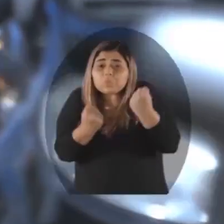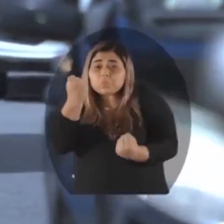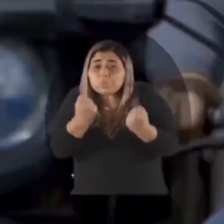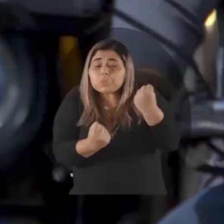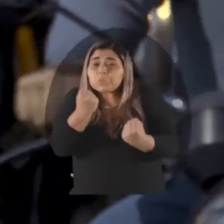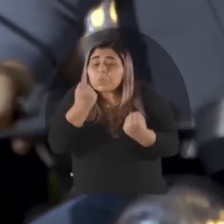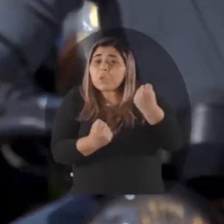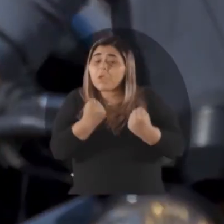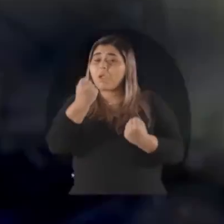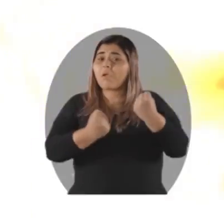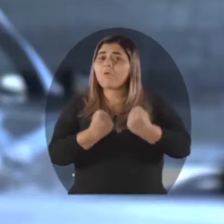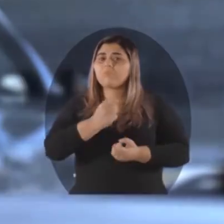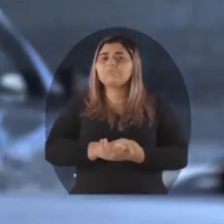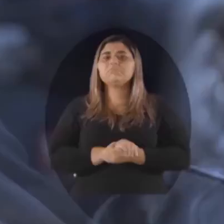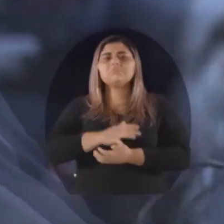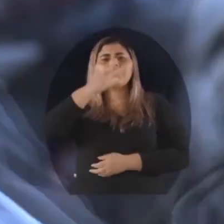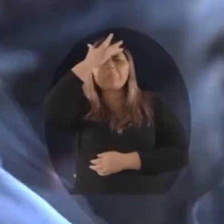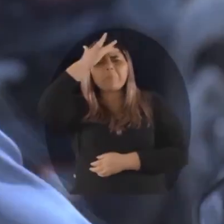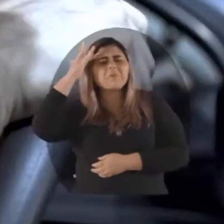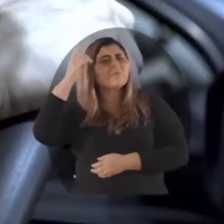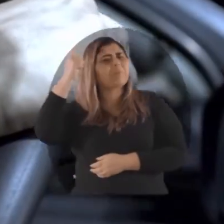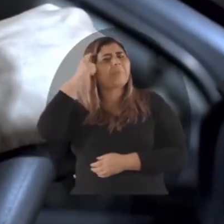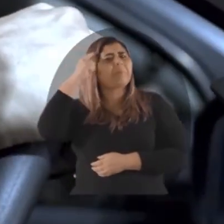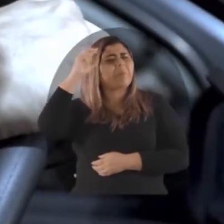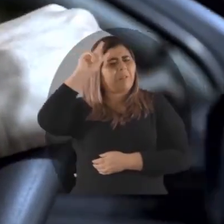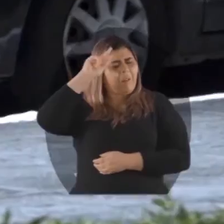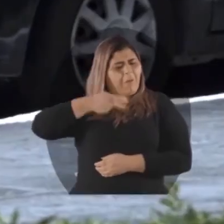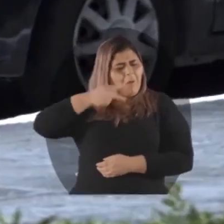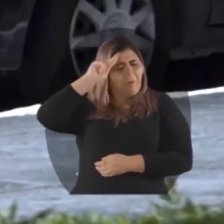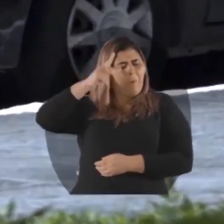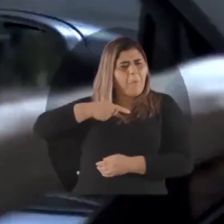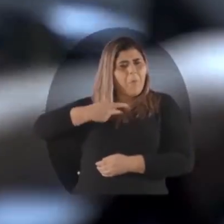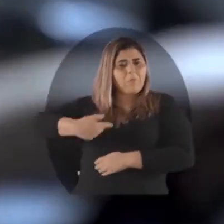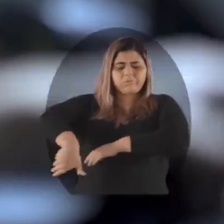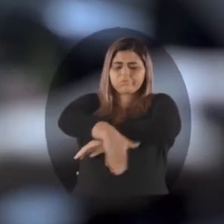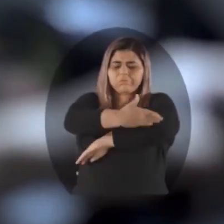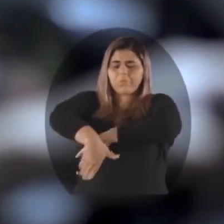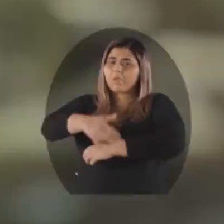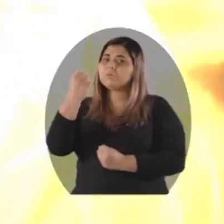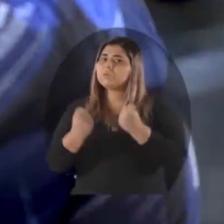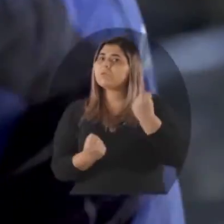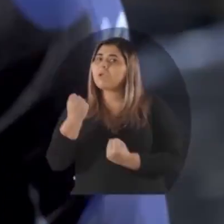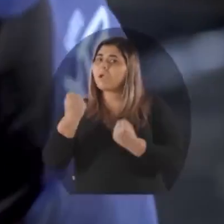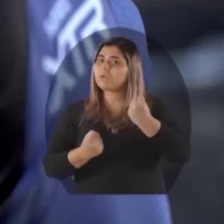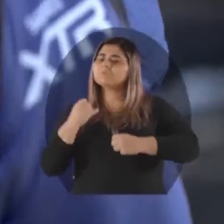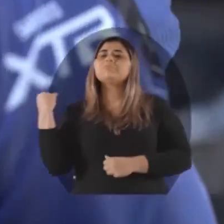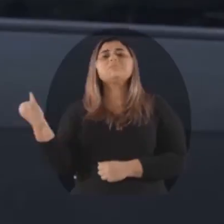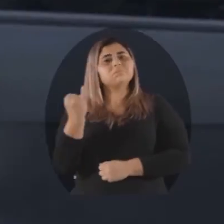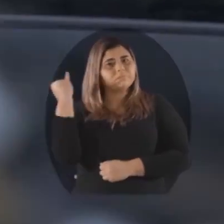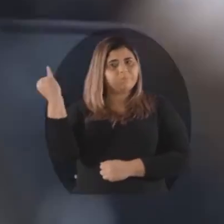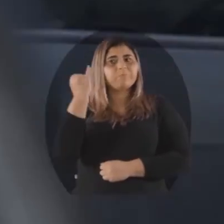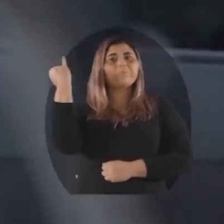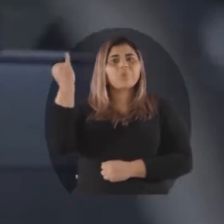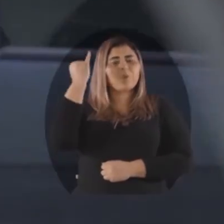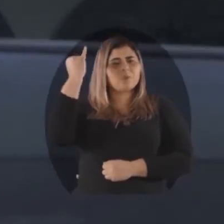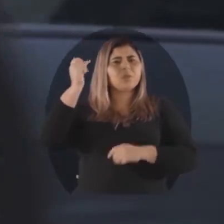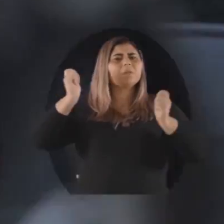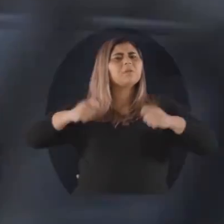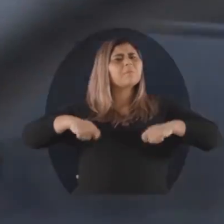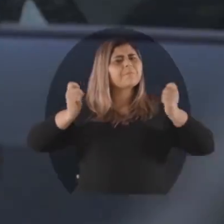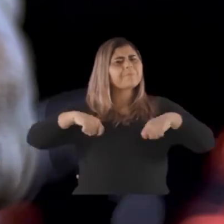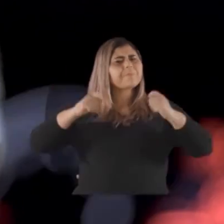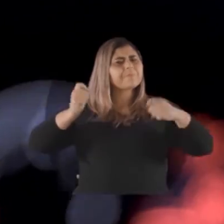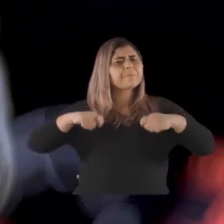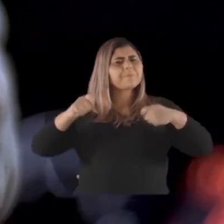e tem gente que se importa apenas com si mesmo trás por isso é sempre bom se perguntar